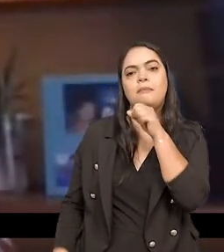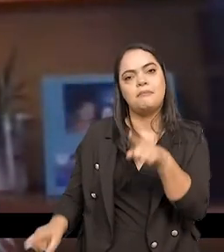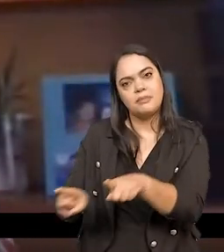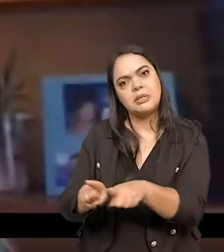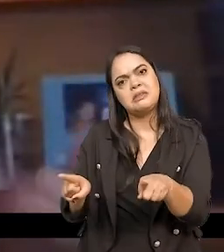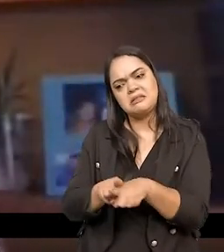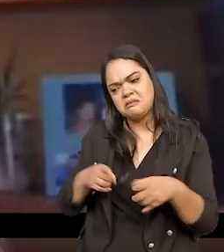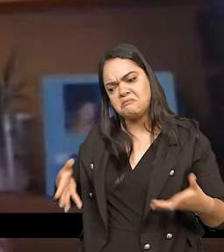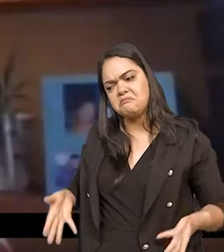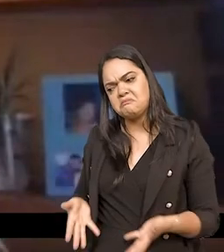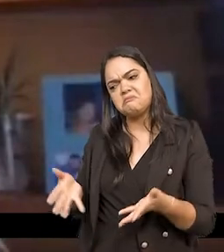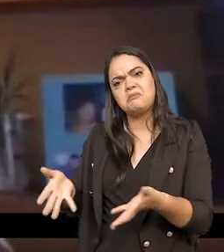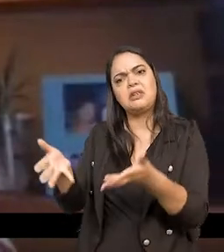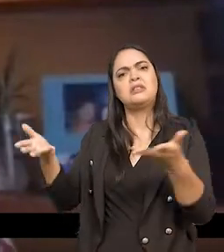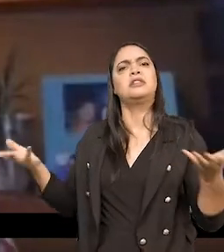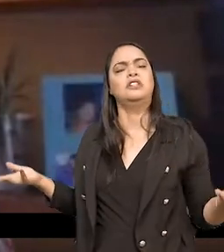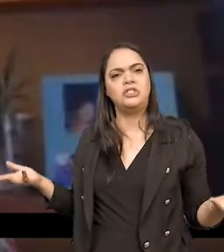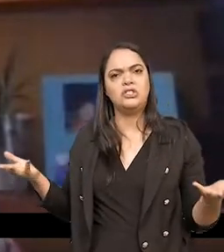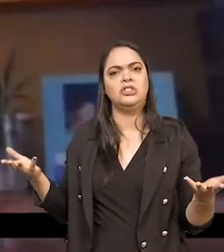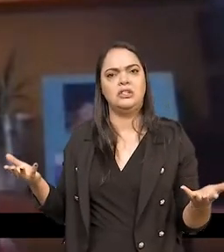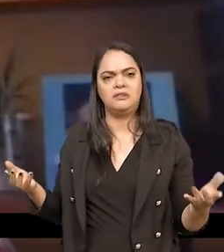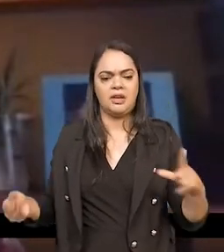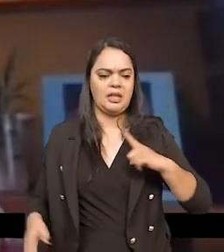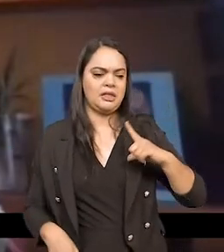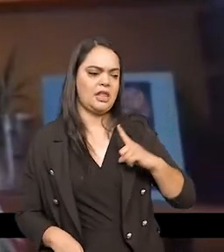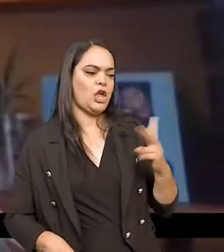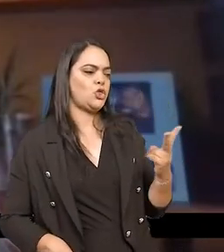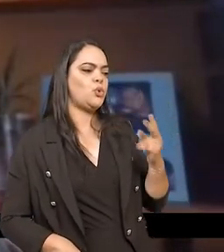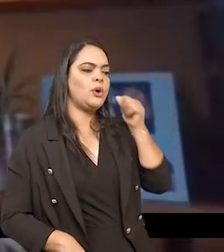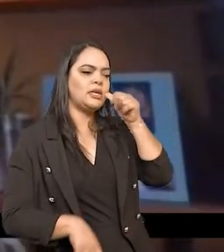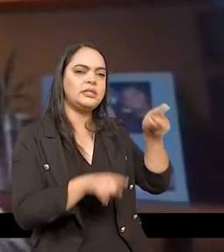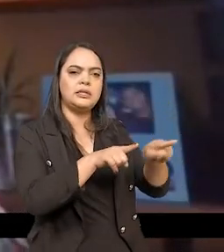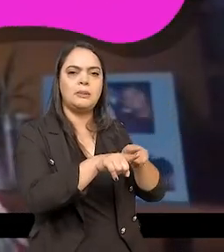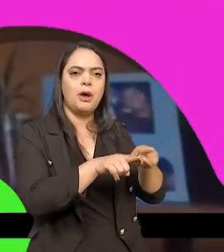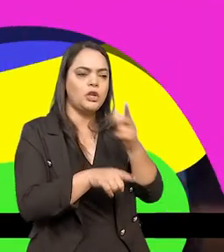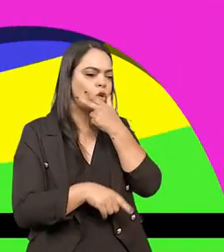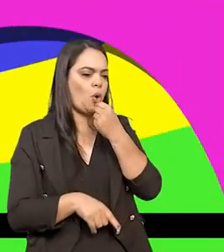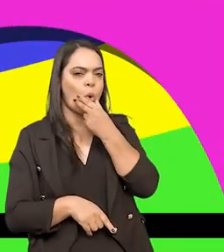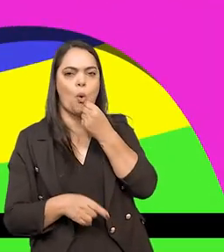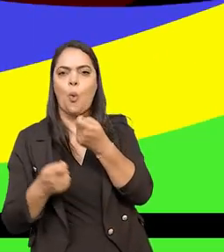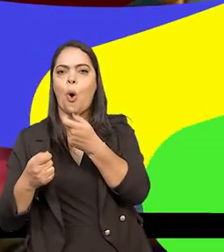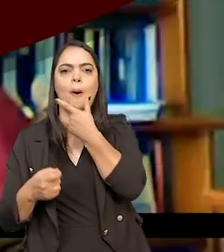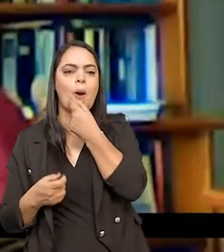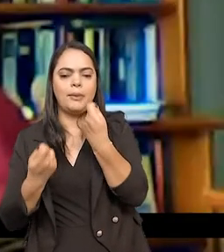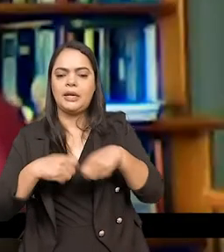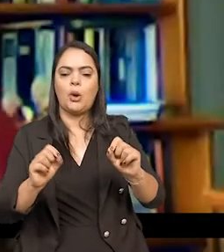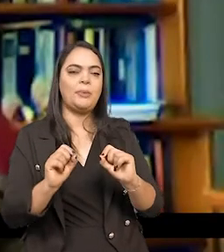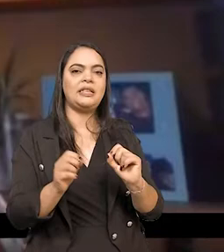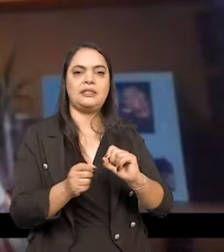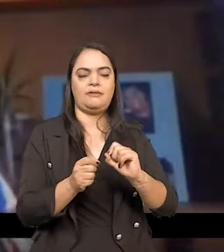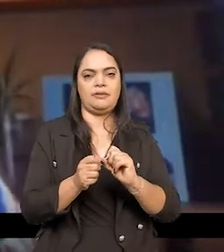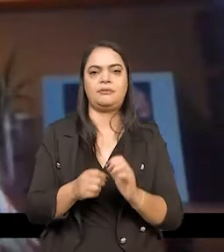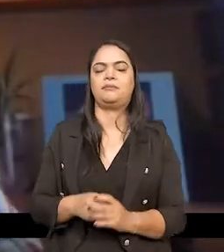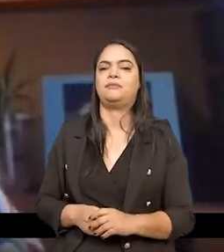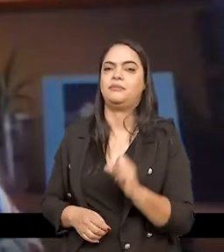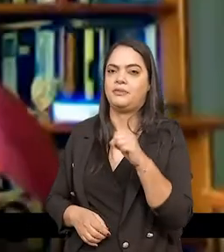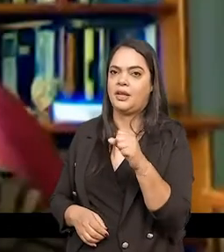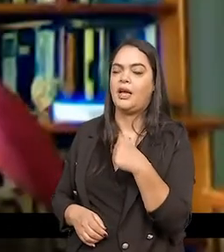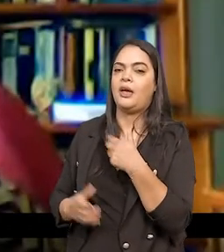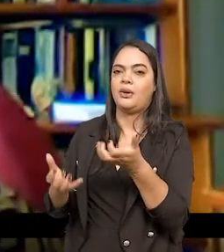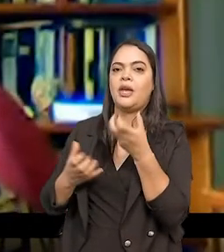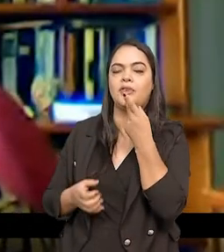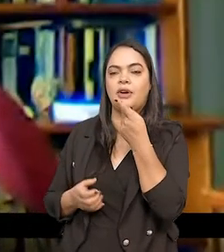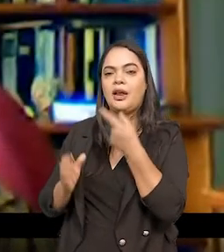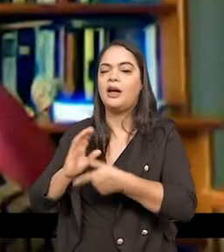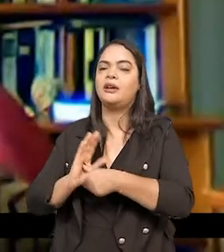também reforça isso, né? Ah, ele tem duas irmãs, ele não precisa fazer. Por isso, Dilma, é. Olha só, eu queria falar uma coisa, esqueci antes